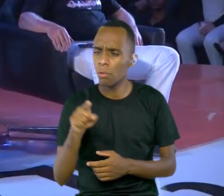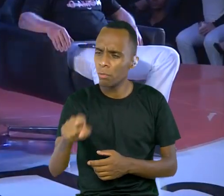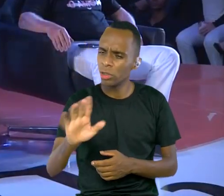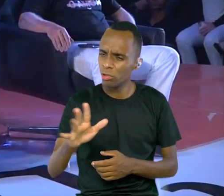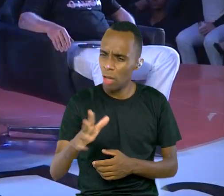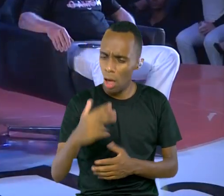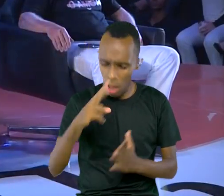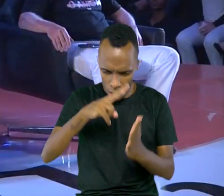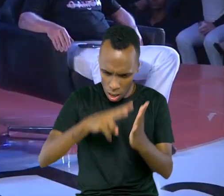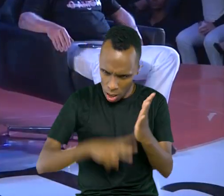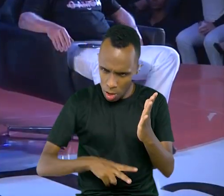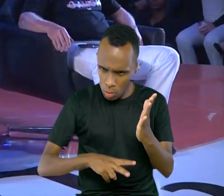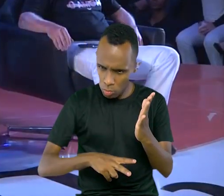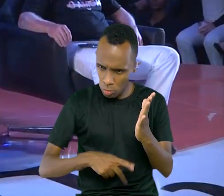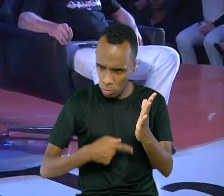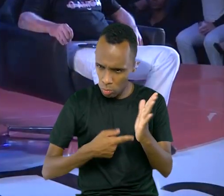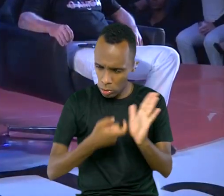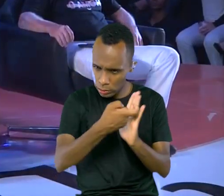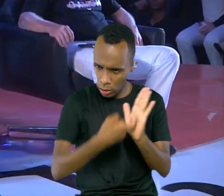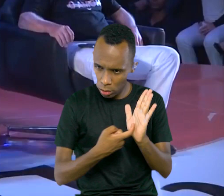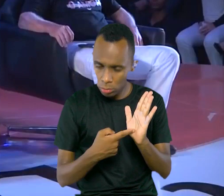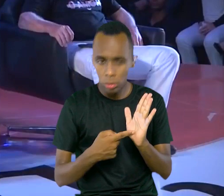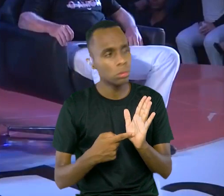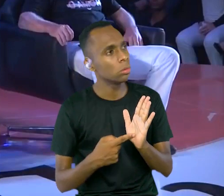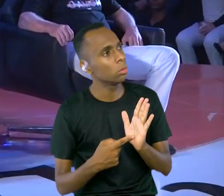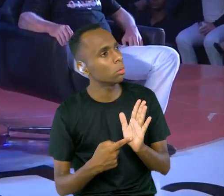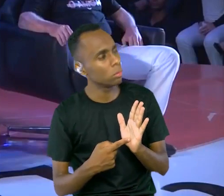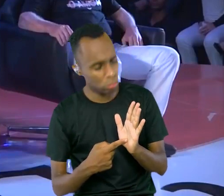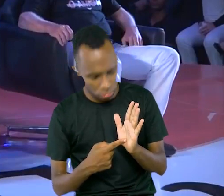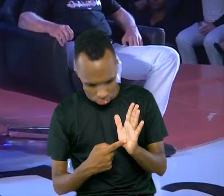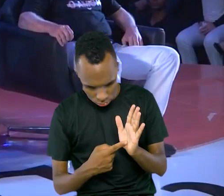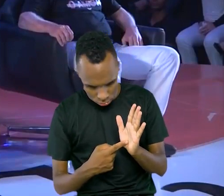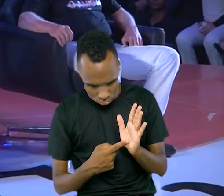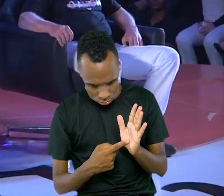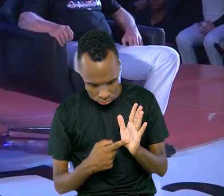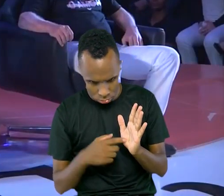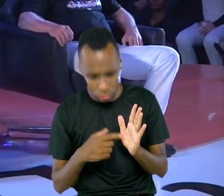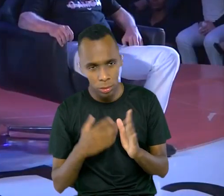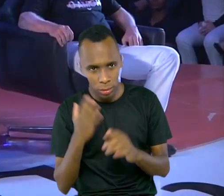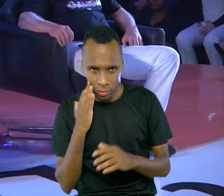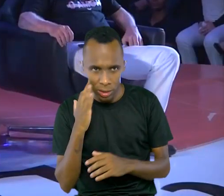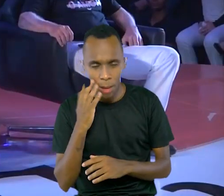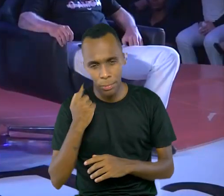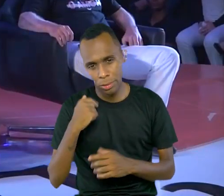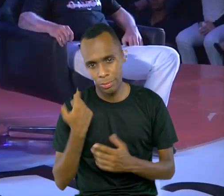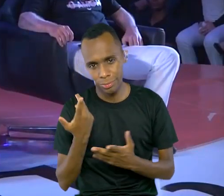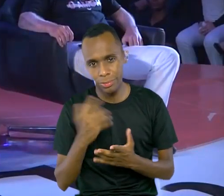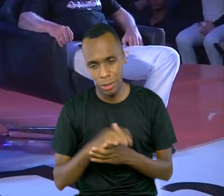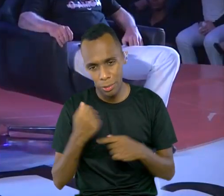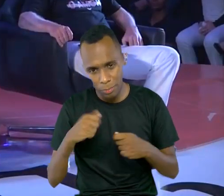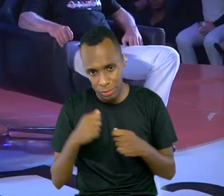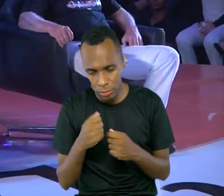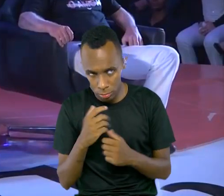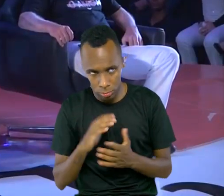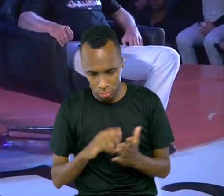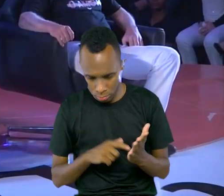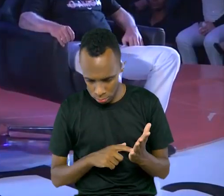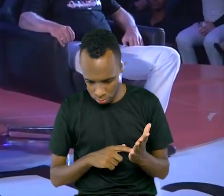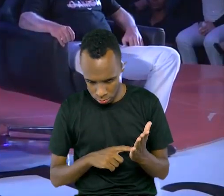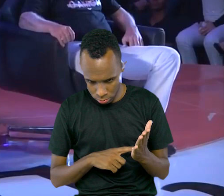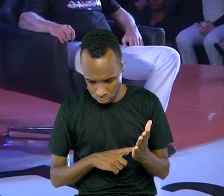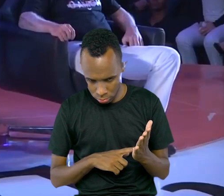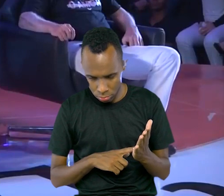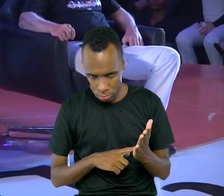falou assim, você já leu a Ilíada? E o rapaz baixou a cabeça e fez aquela cara que a gente faz quando acha que tinha que ter feito